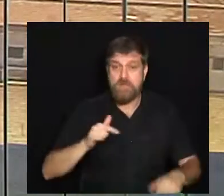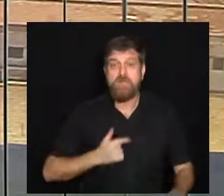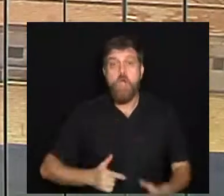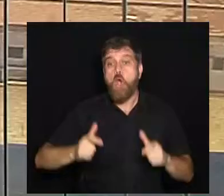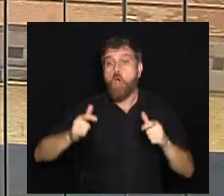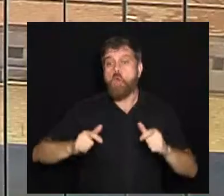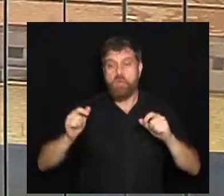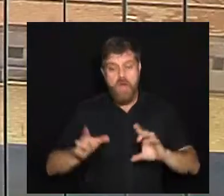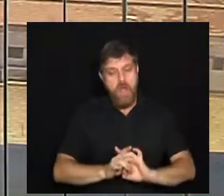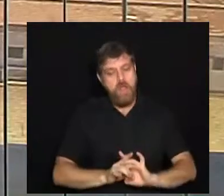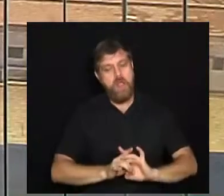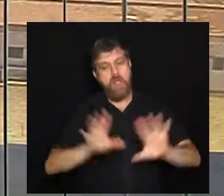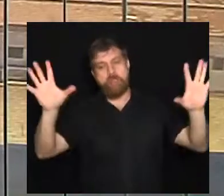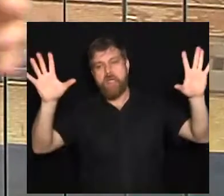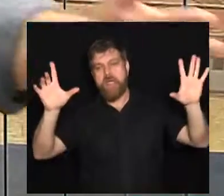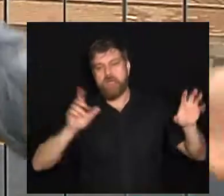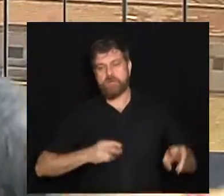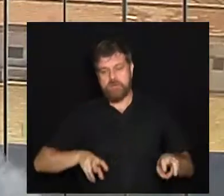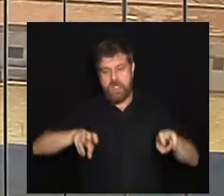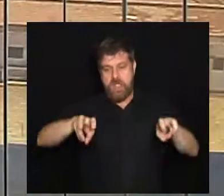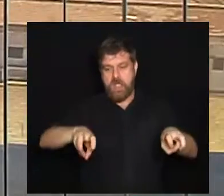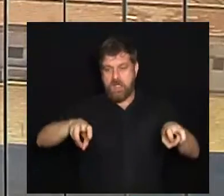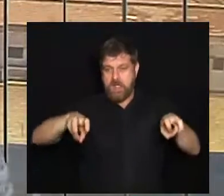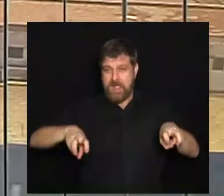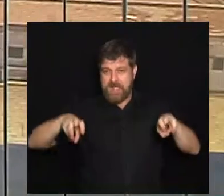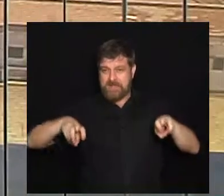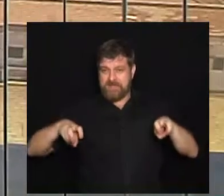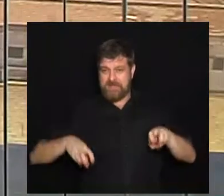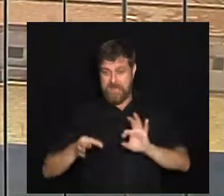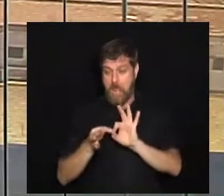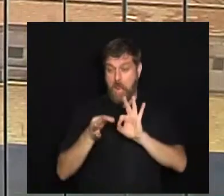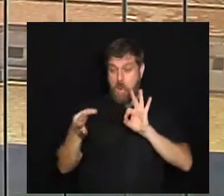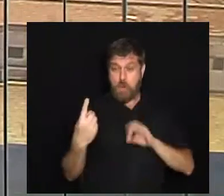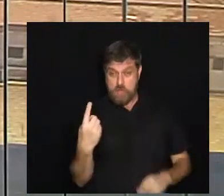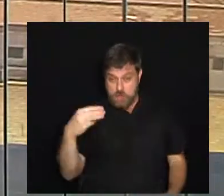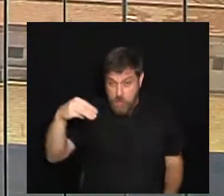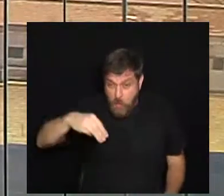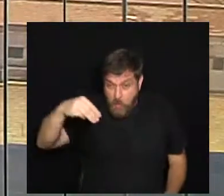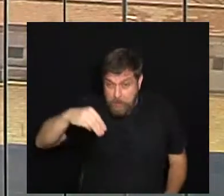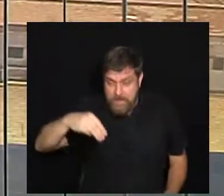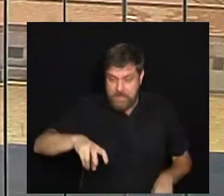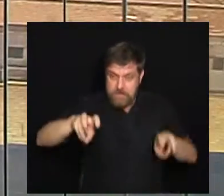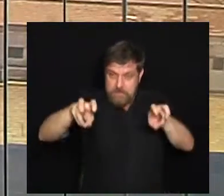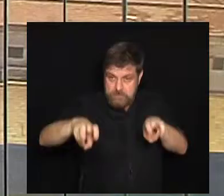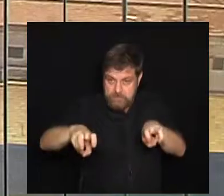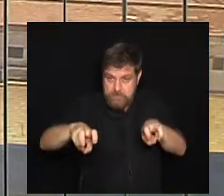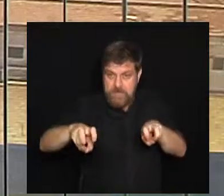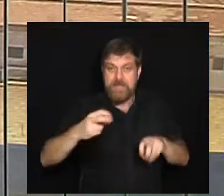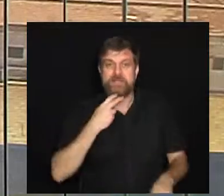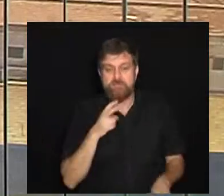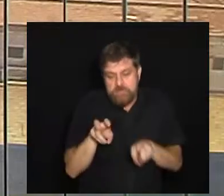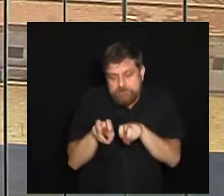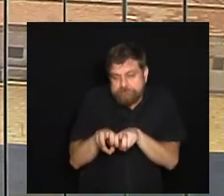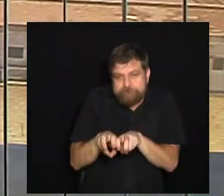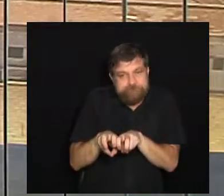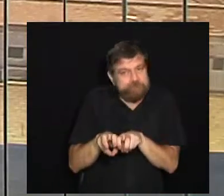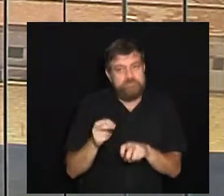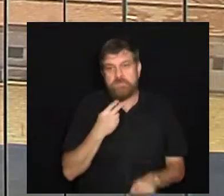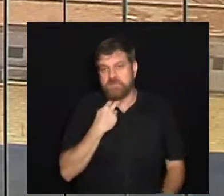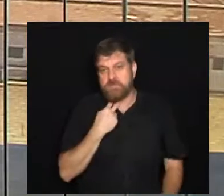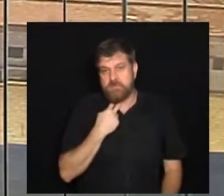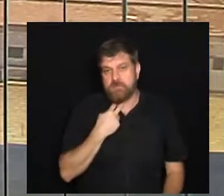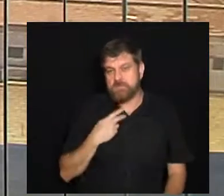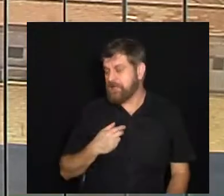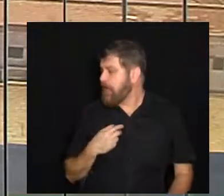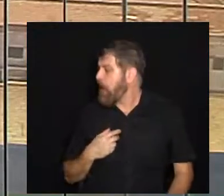encontrem de fato um lugar aberto com as cadeiras colocadas ao mais de um metro de uma das outras nem tão nada de ficar com as cadeiras coladinho não vai